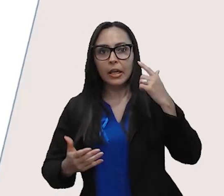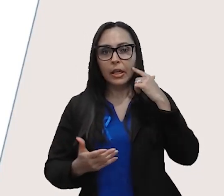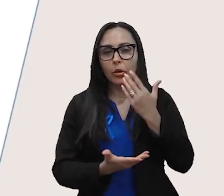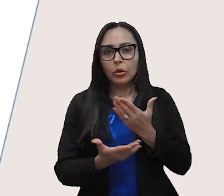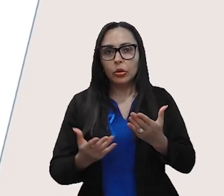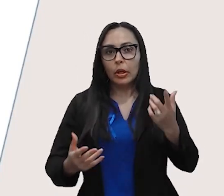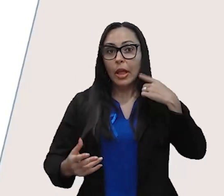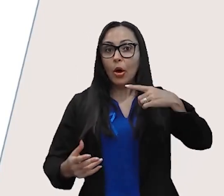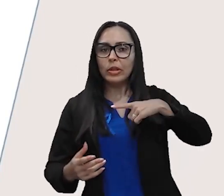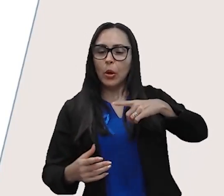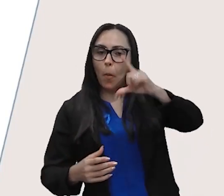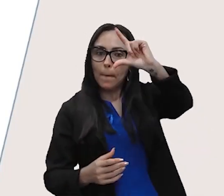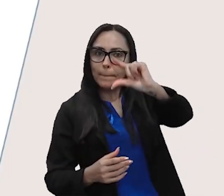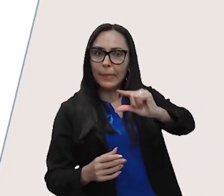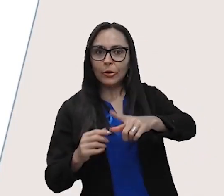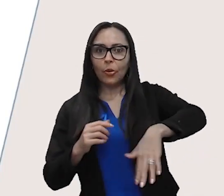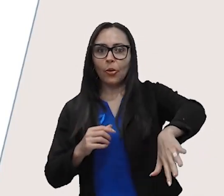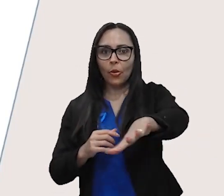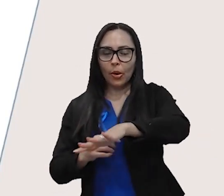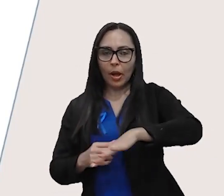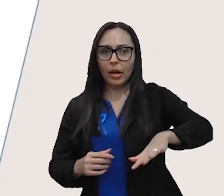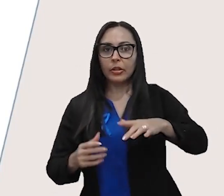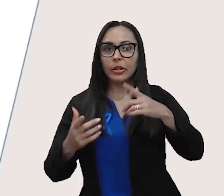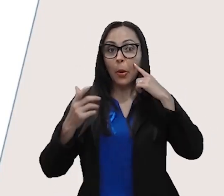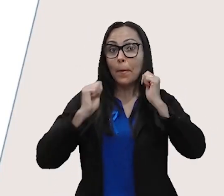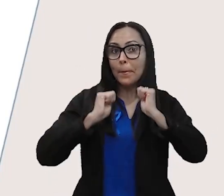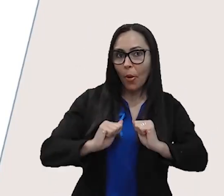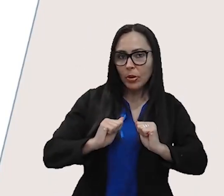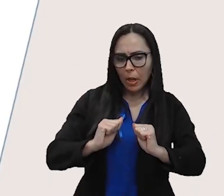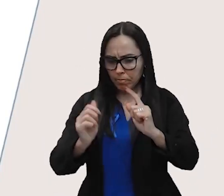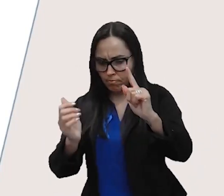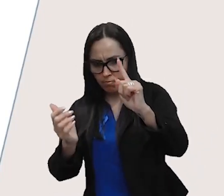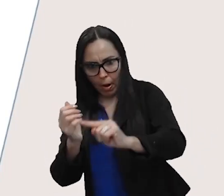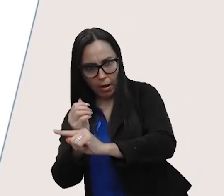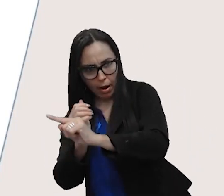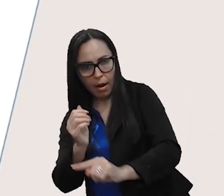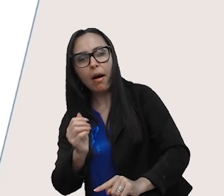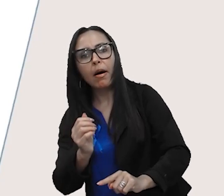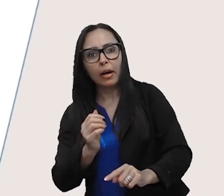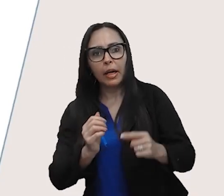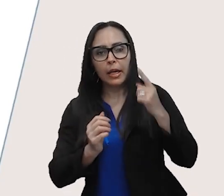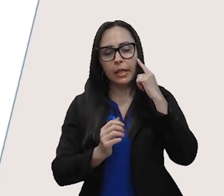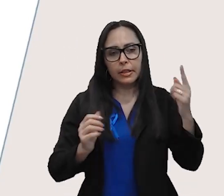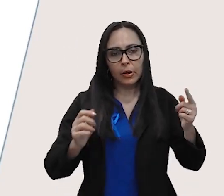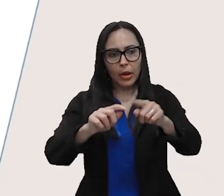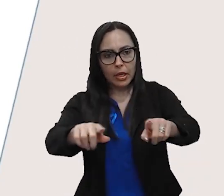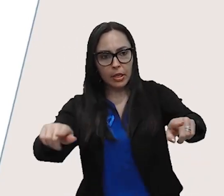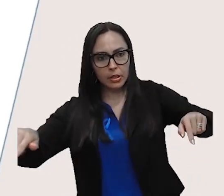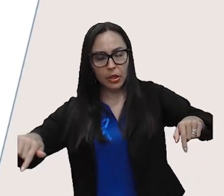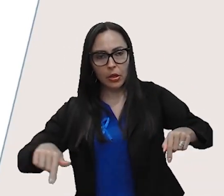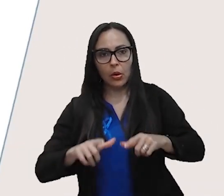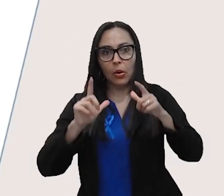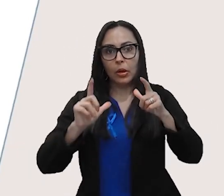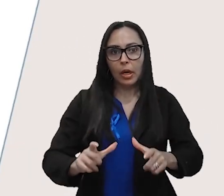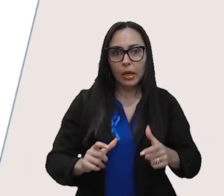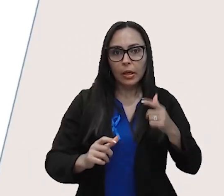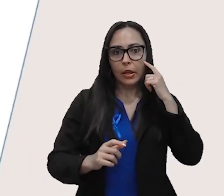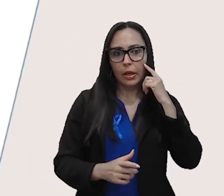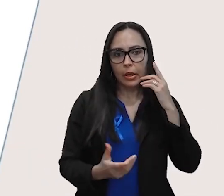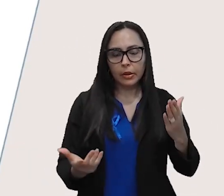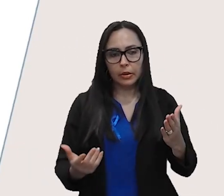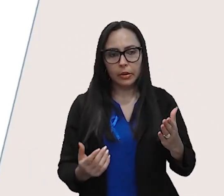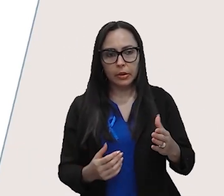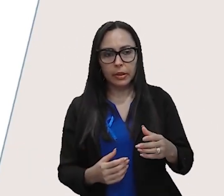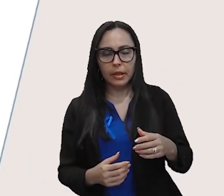eu tenho o menor lugar geométrico que eu possa marcar. Esse lugar geométrico é o que eu chamo de ponto, tá